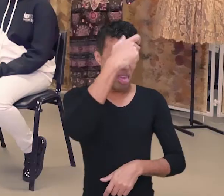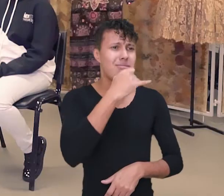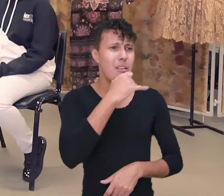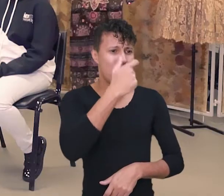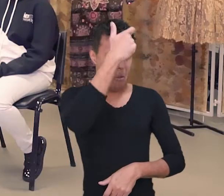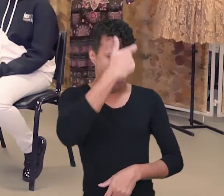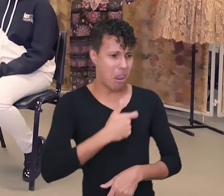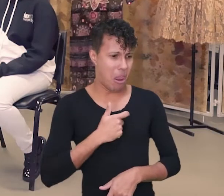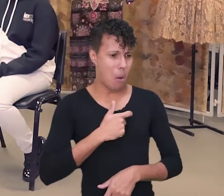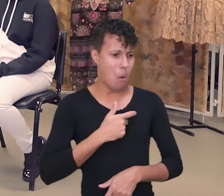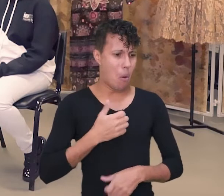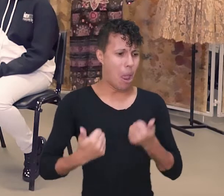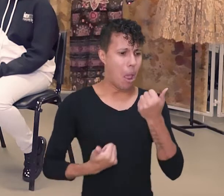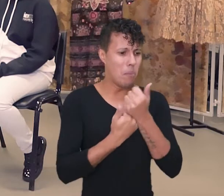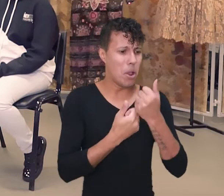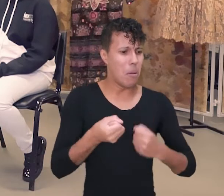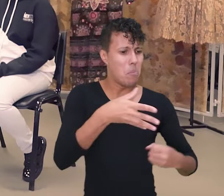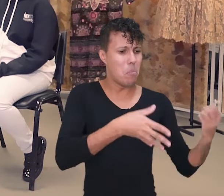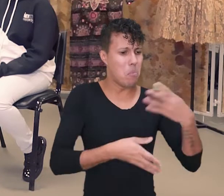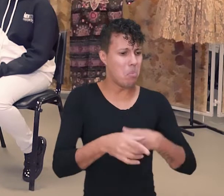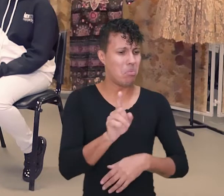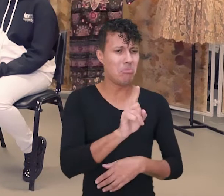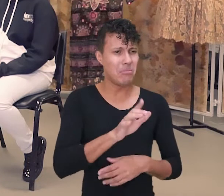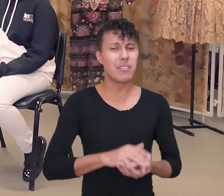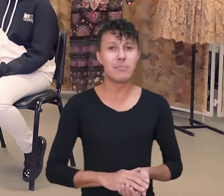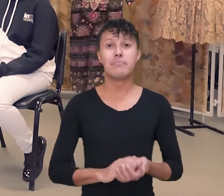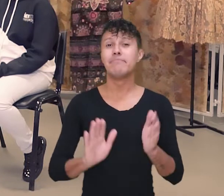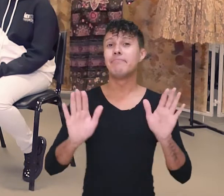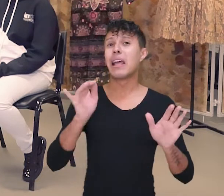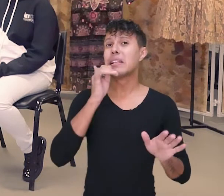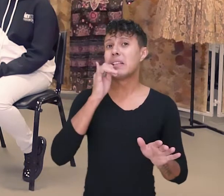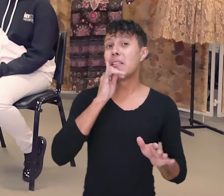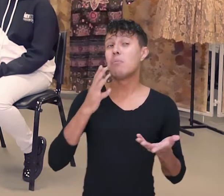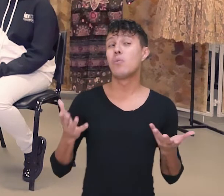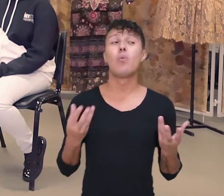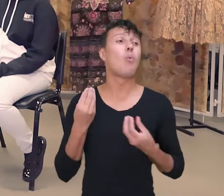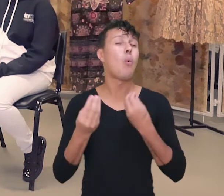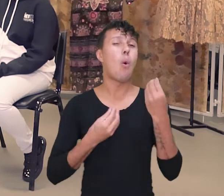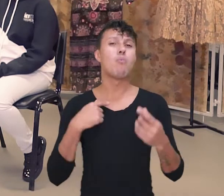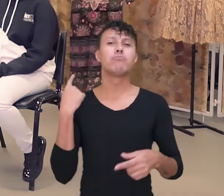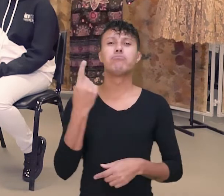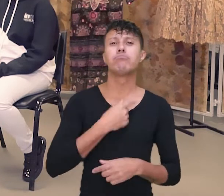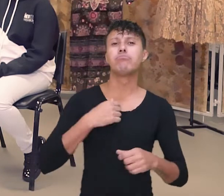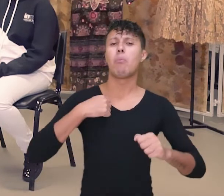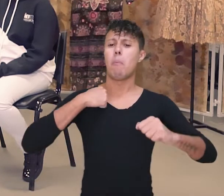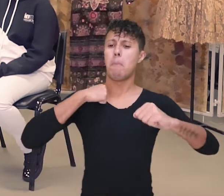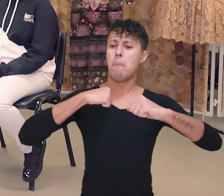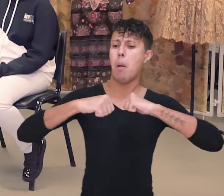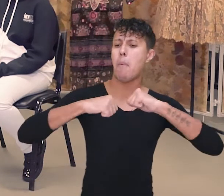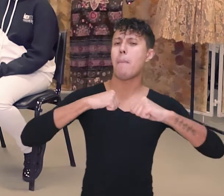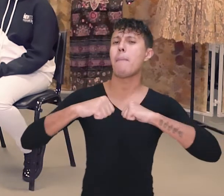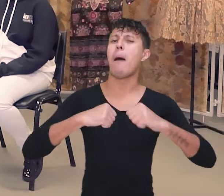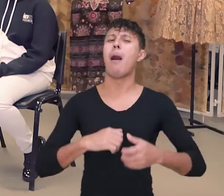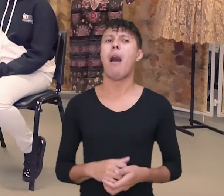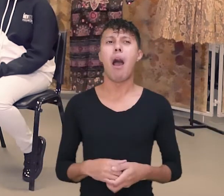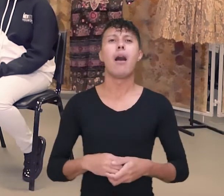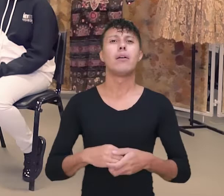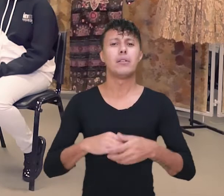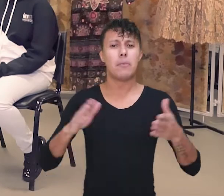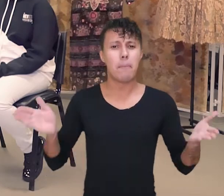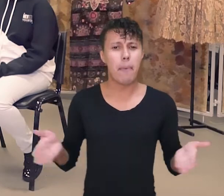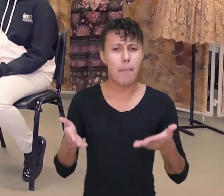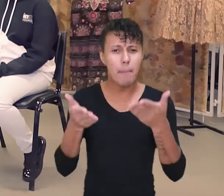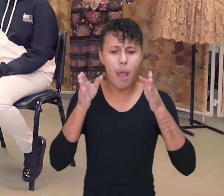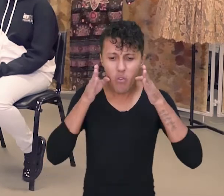modernista. Mas se fosse para uma aposta, assim, do que a gente poderia movimentar, assim, de